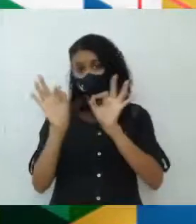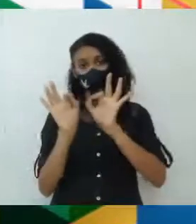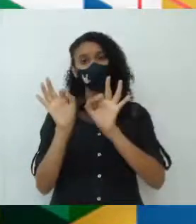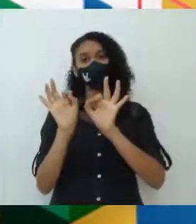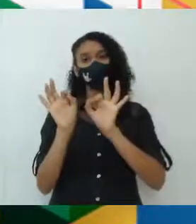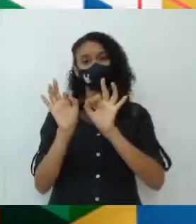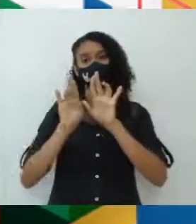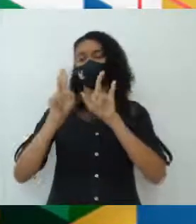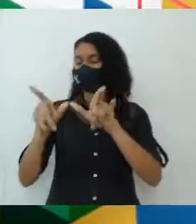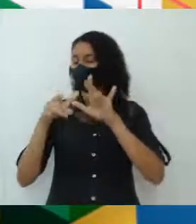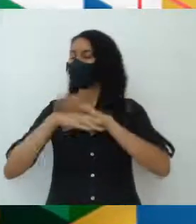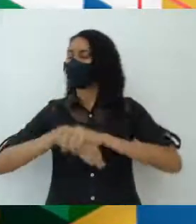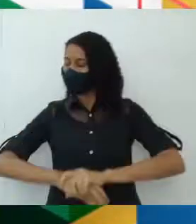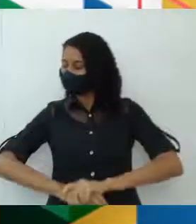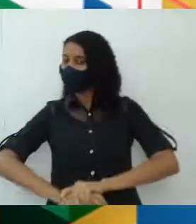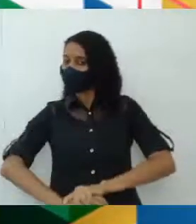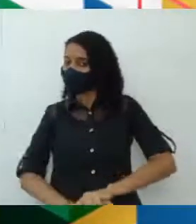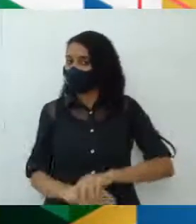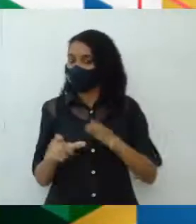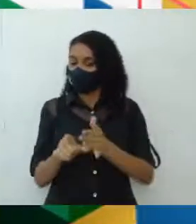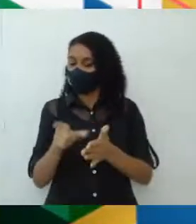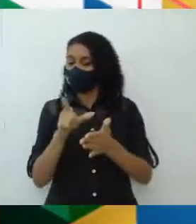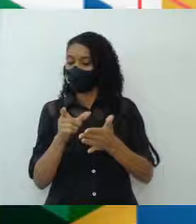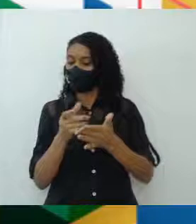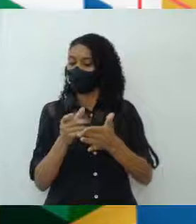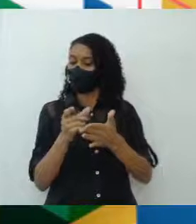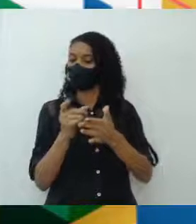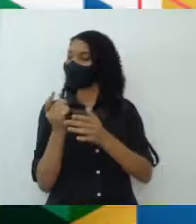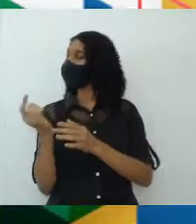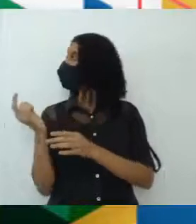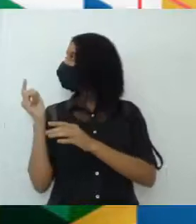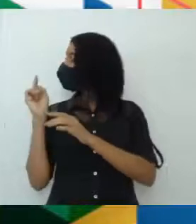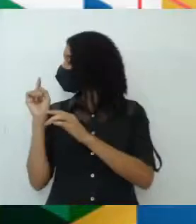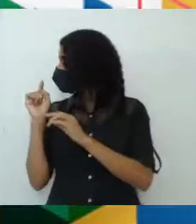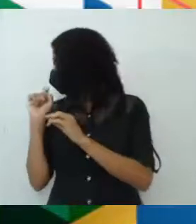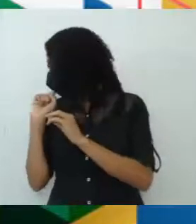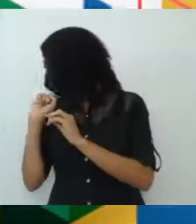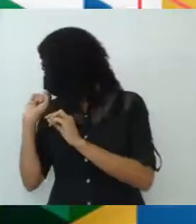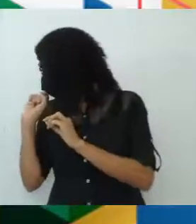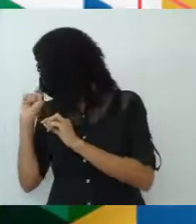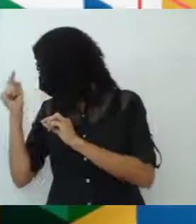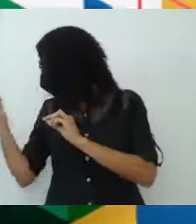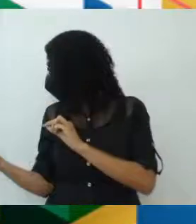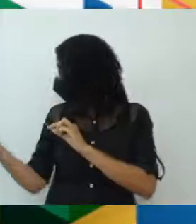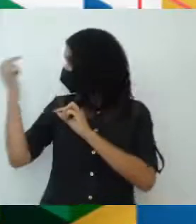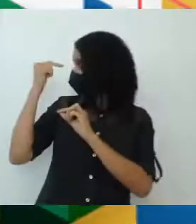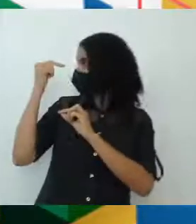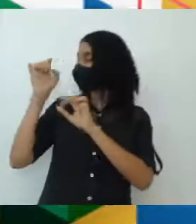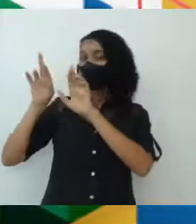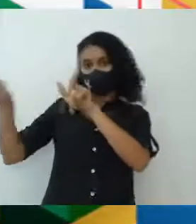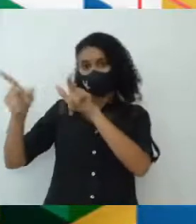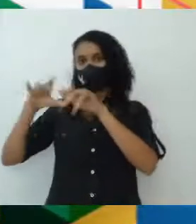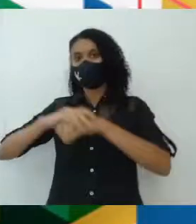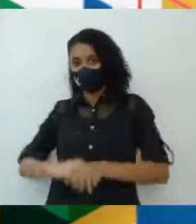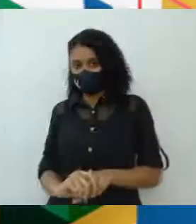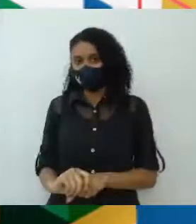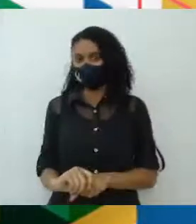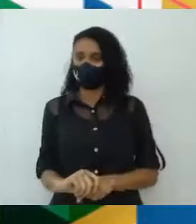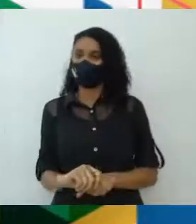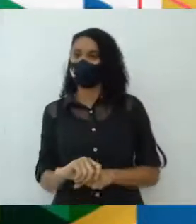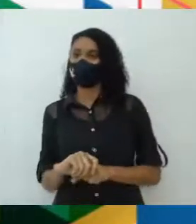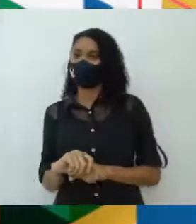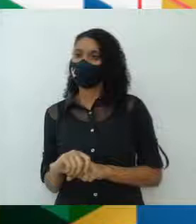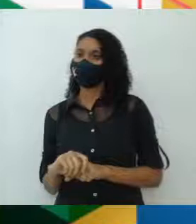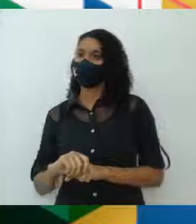maneira diferente da anterior. Isso faz com que o distanciamento entre os íons sulfeto e